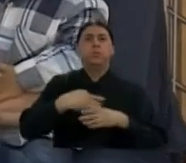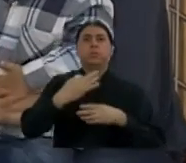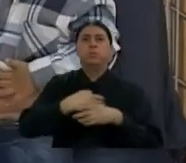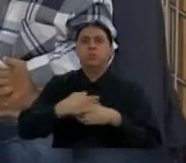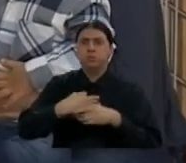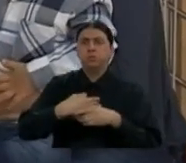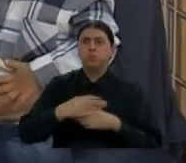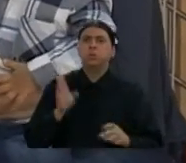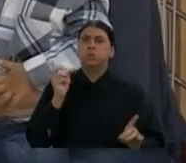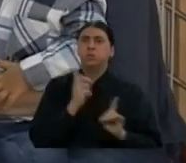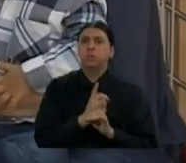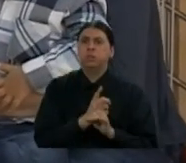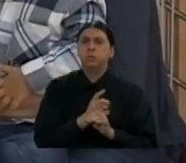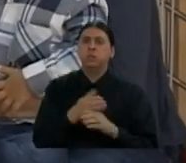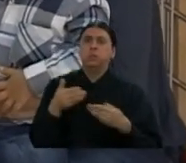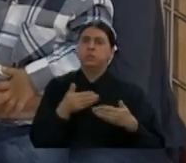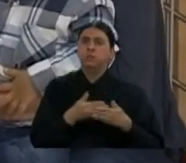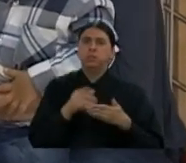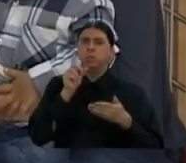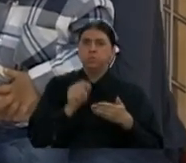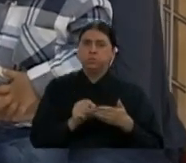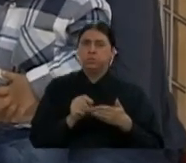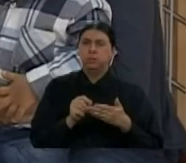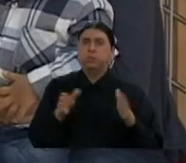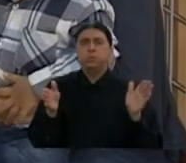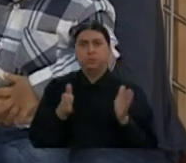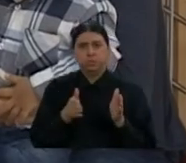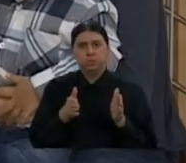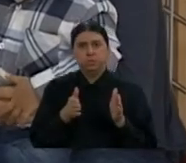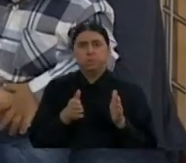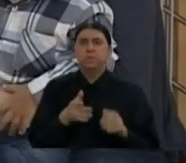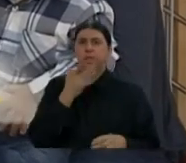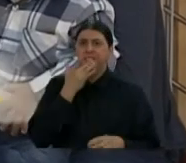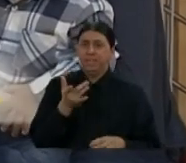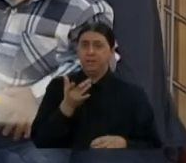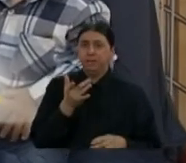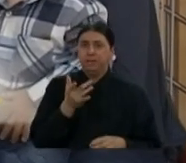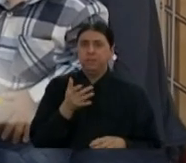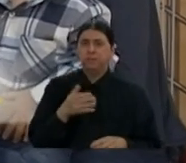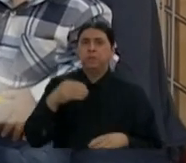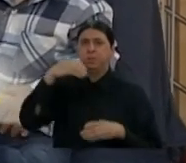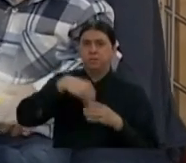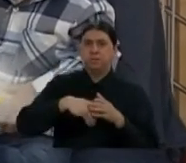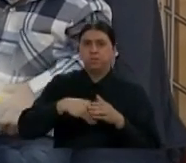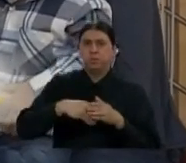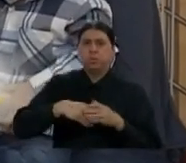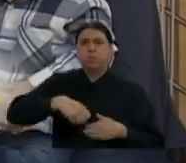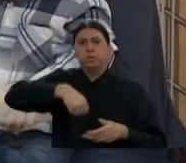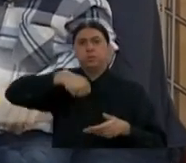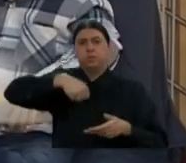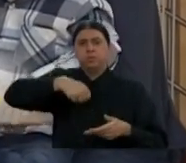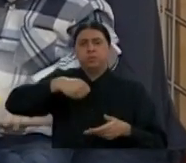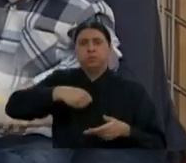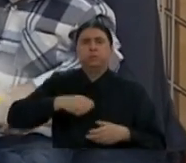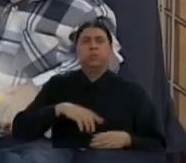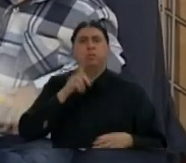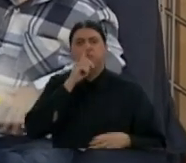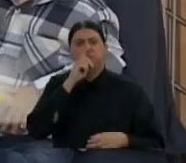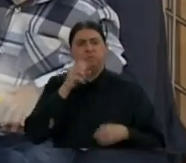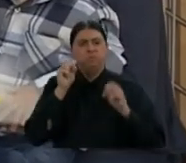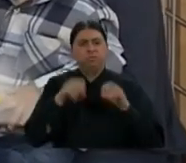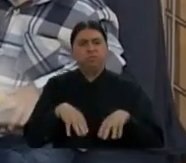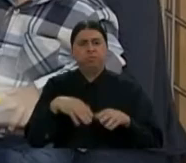encontrei meu bebezinho pequenininho branquinho abandonado com as outras mas